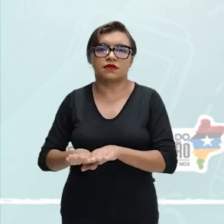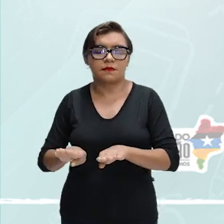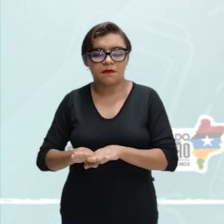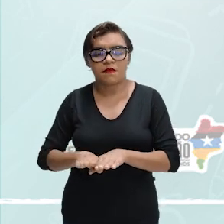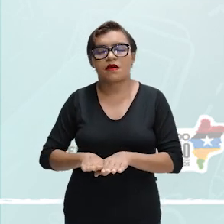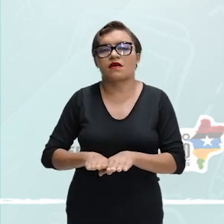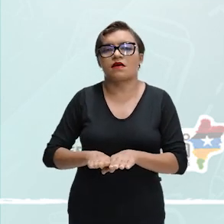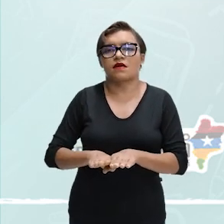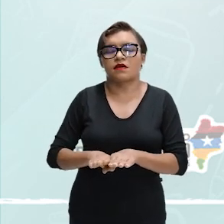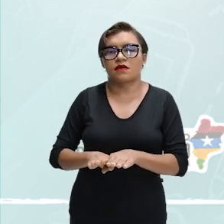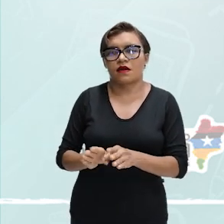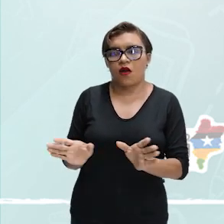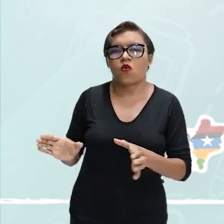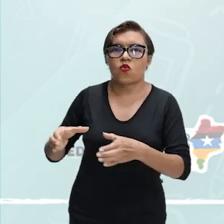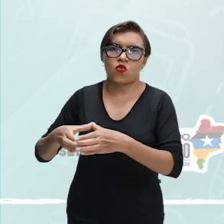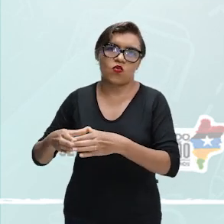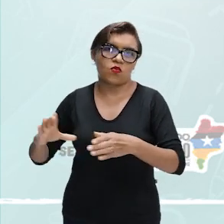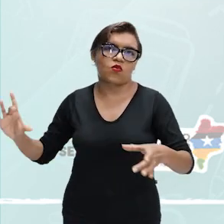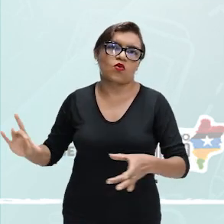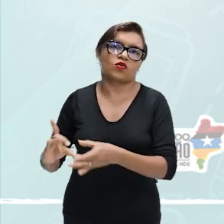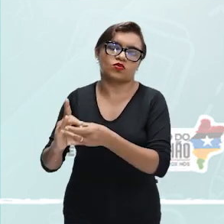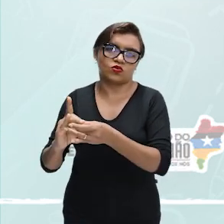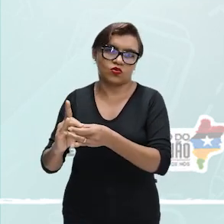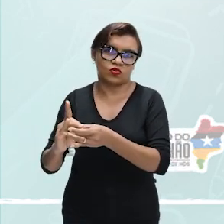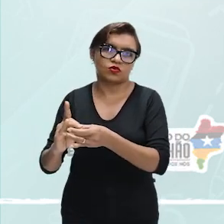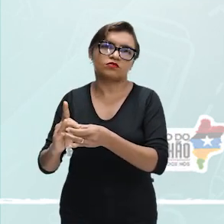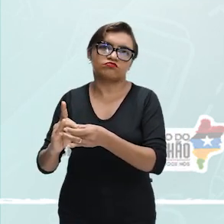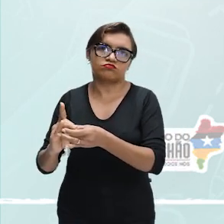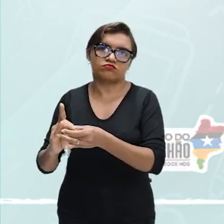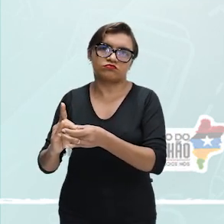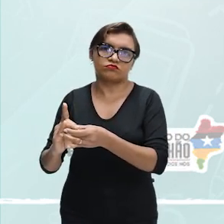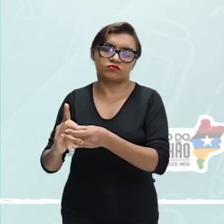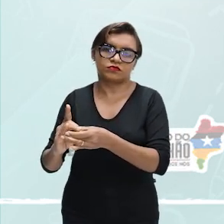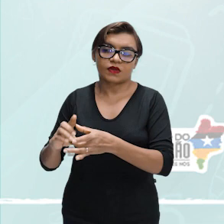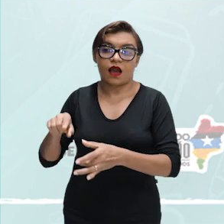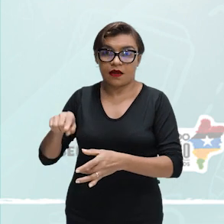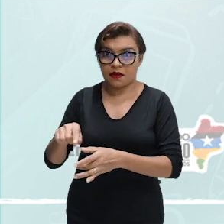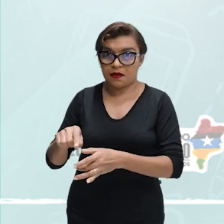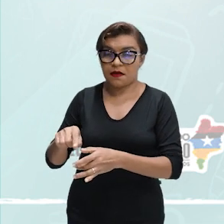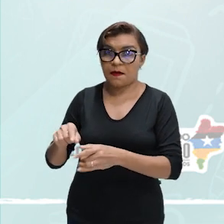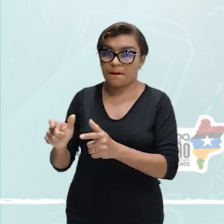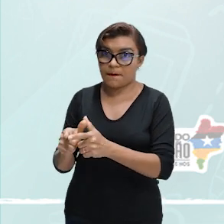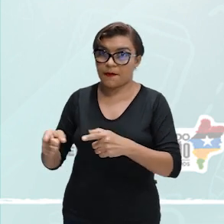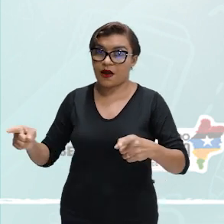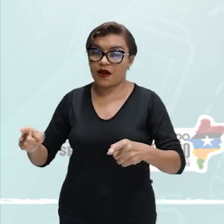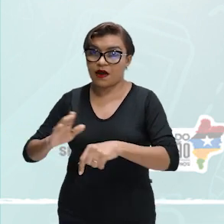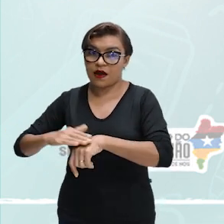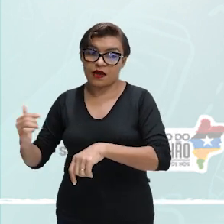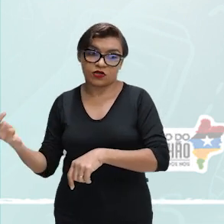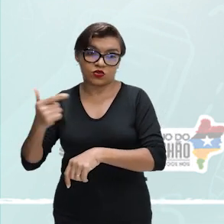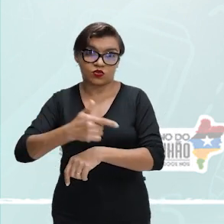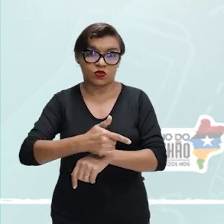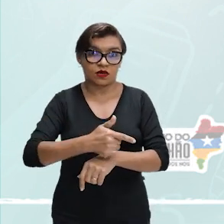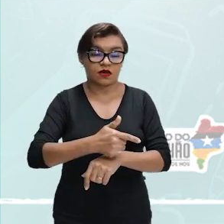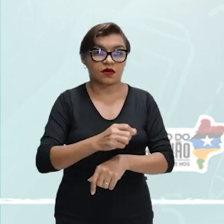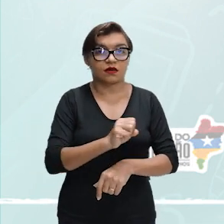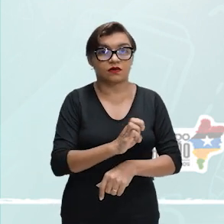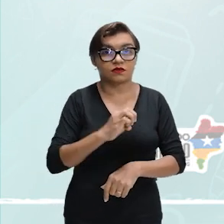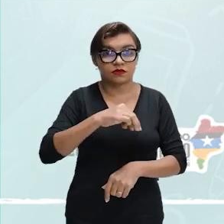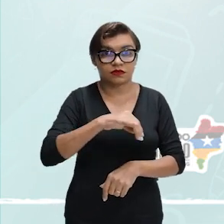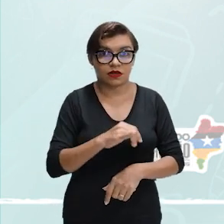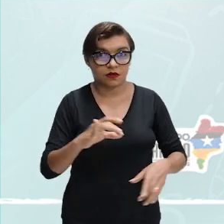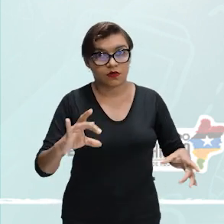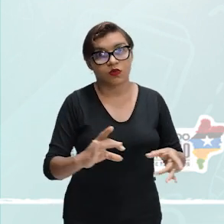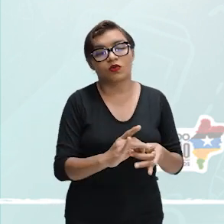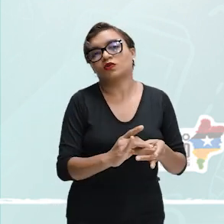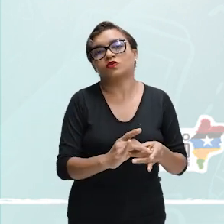dos condutores. Percebo que a condutividade lá é muito maior do que a dos semicondutores e, logicamente,